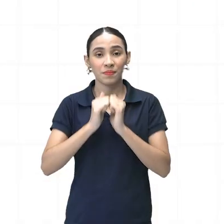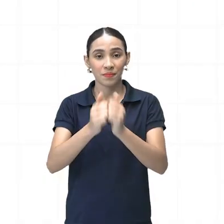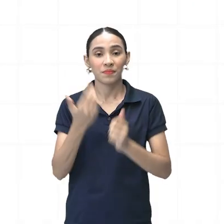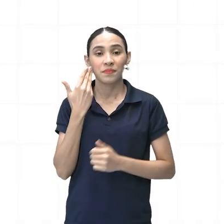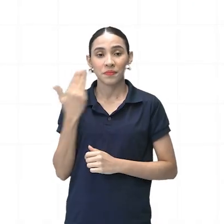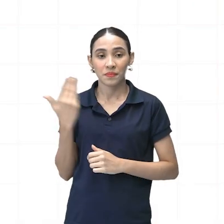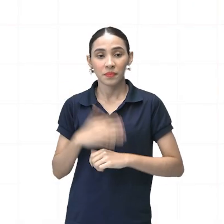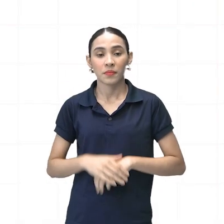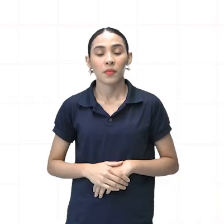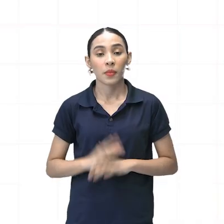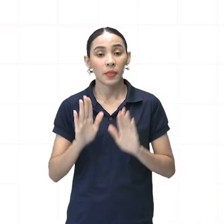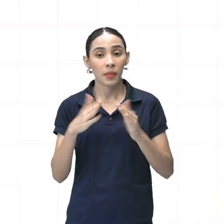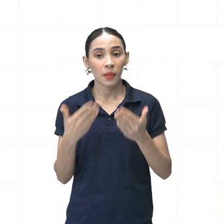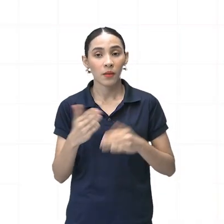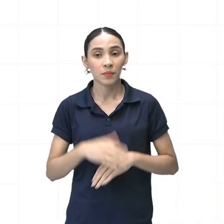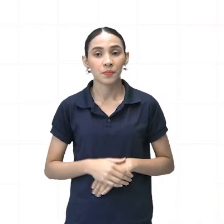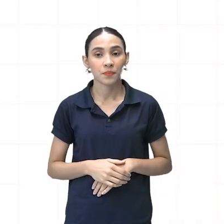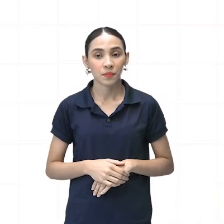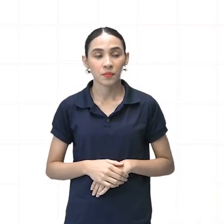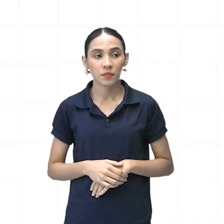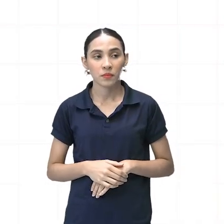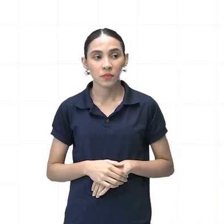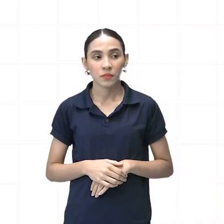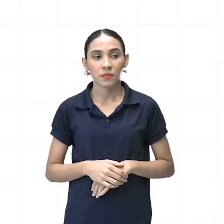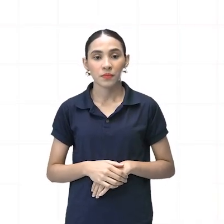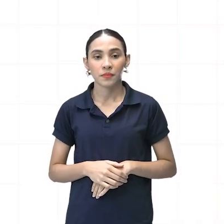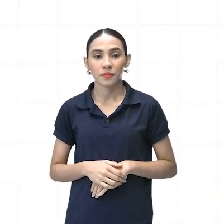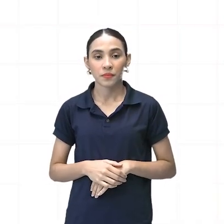aqui comigo. Bem,